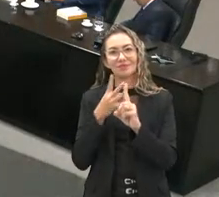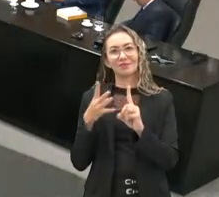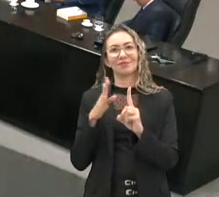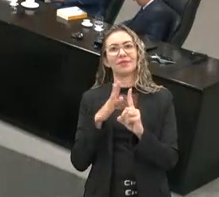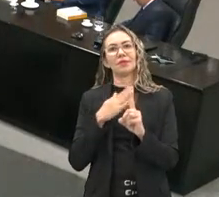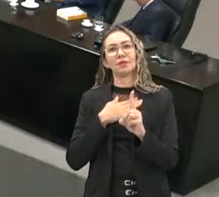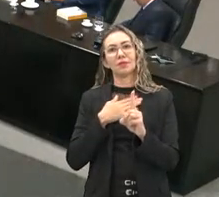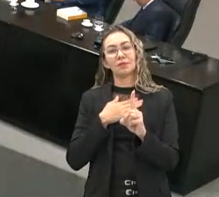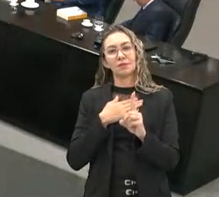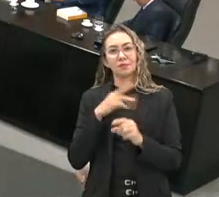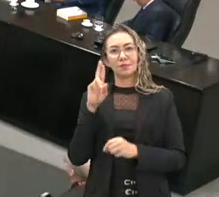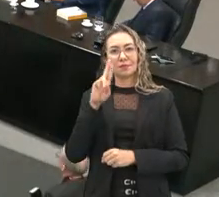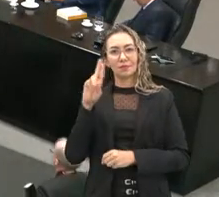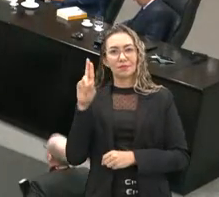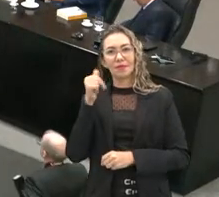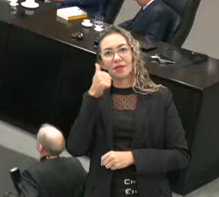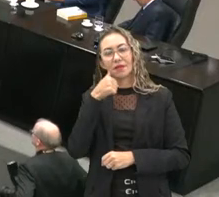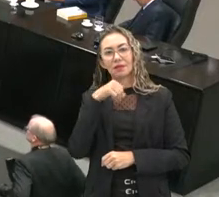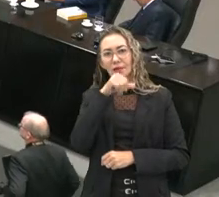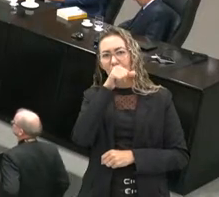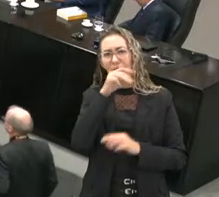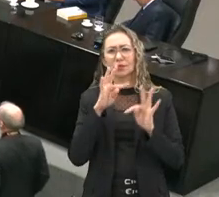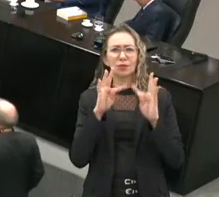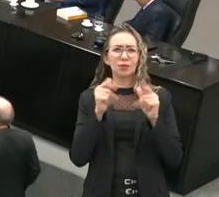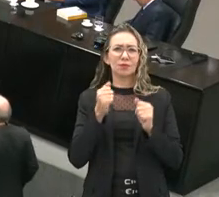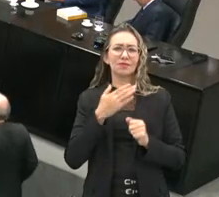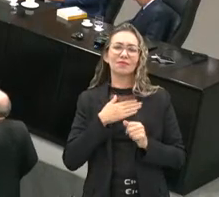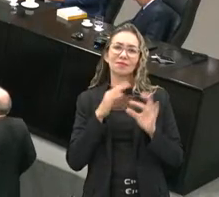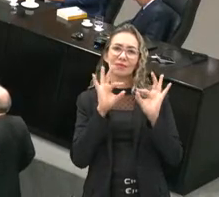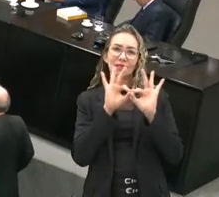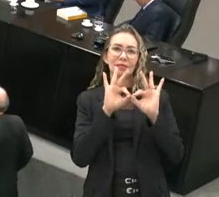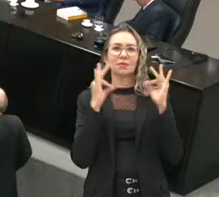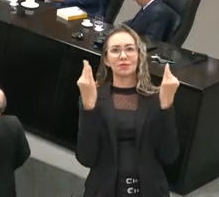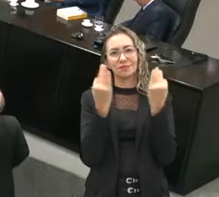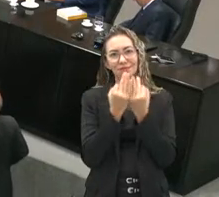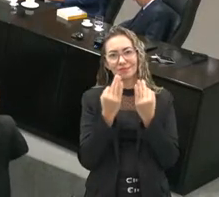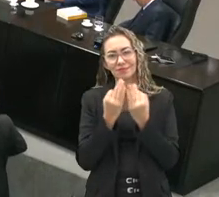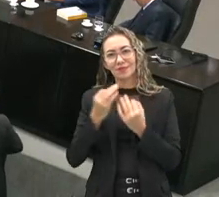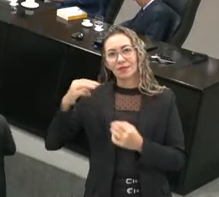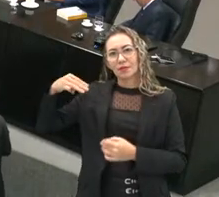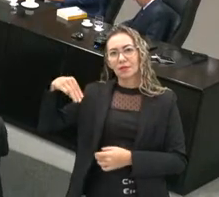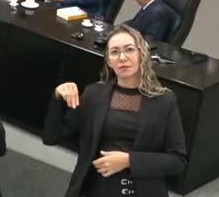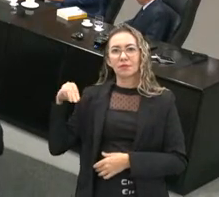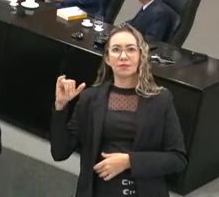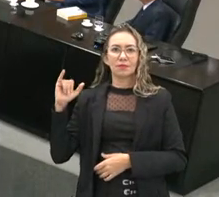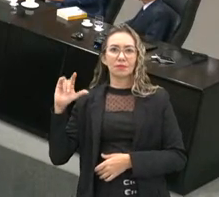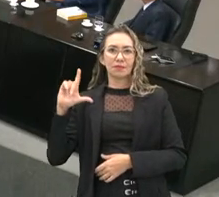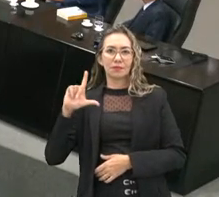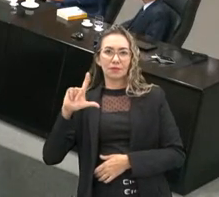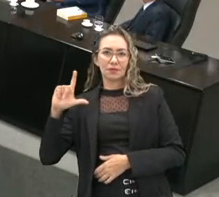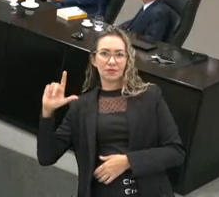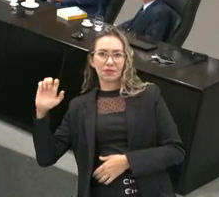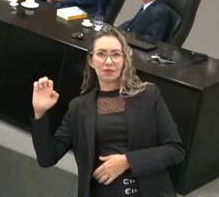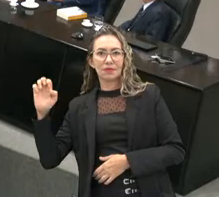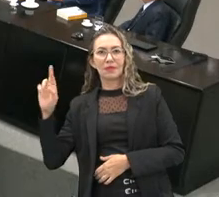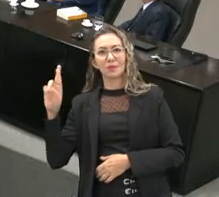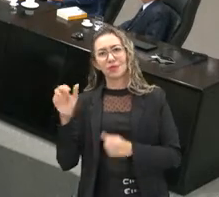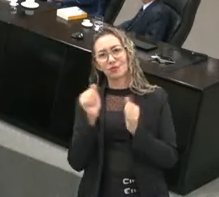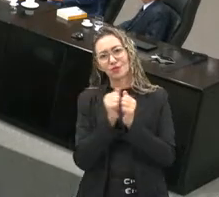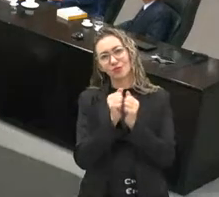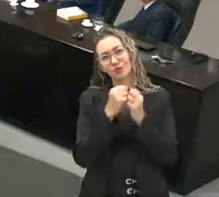minha mãe e em nome de toda a minha família Miller que se encontra, tá, nesse auditório. Muito obrigado a